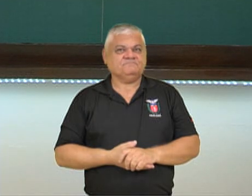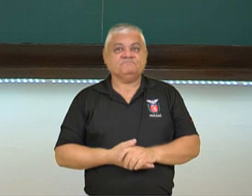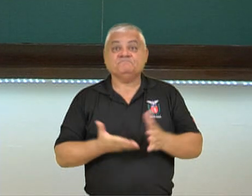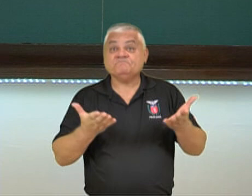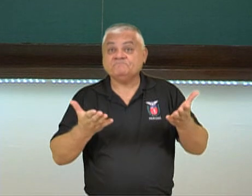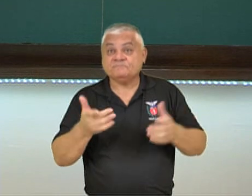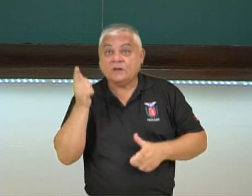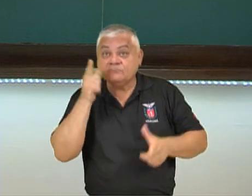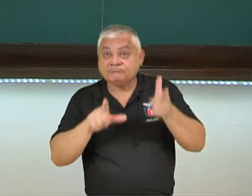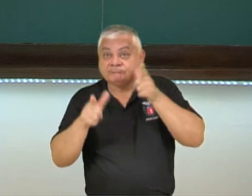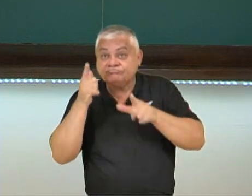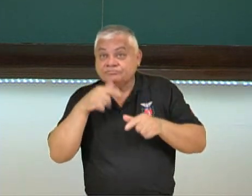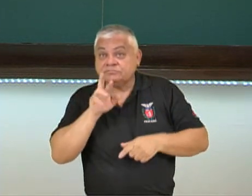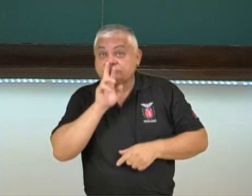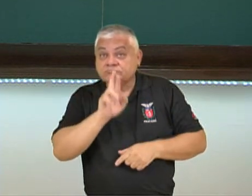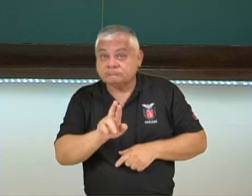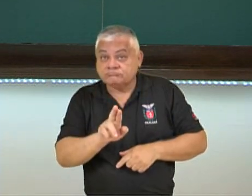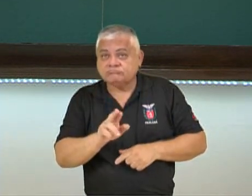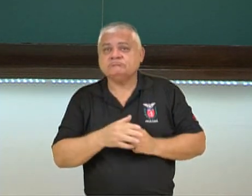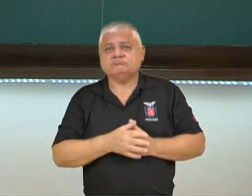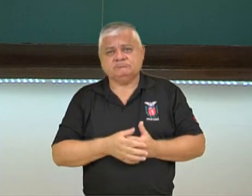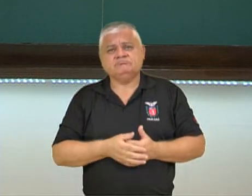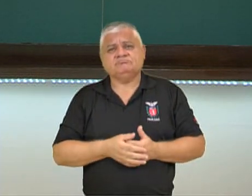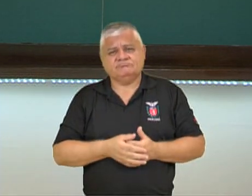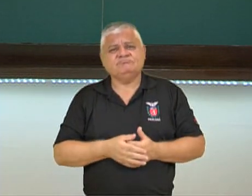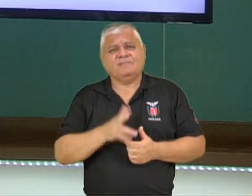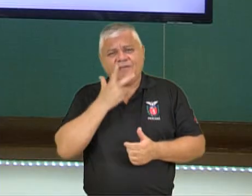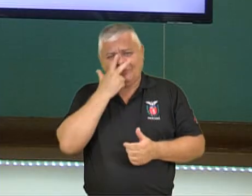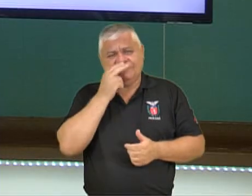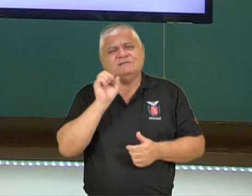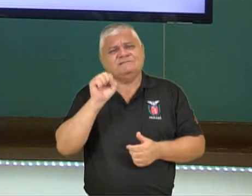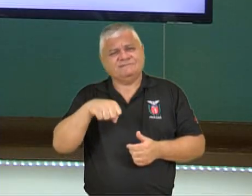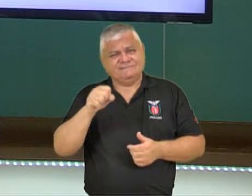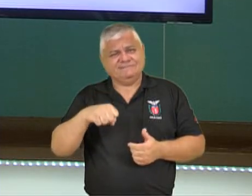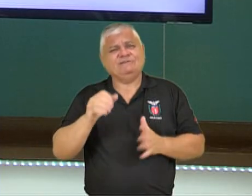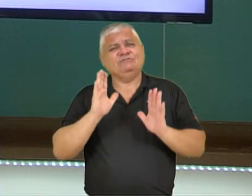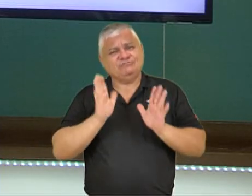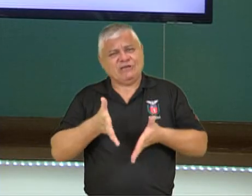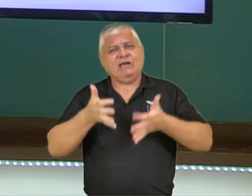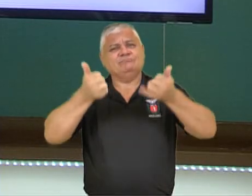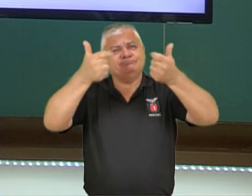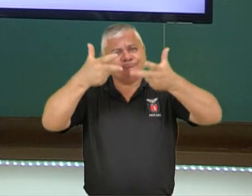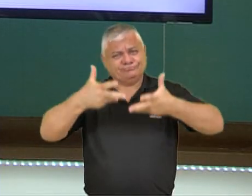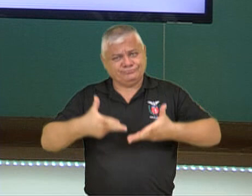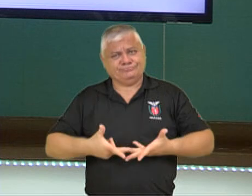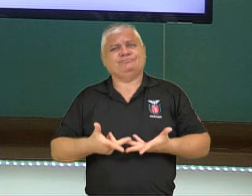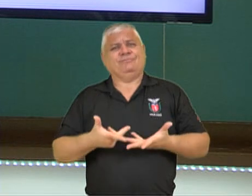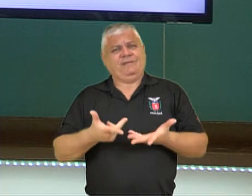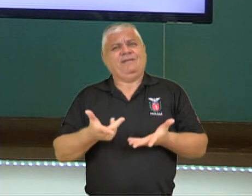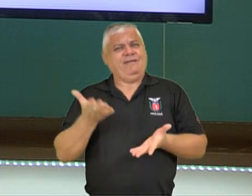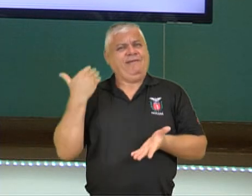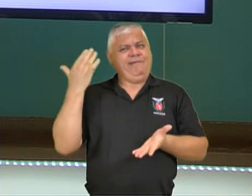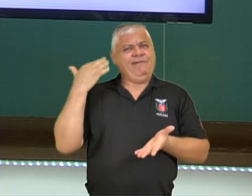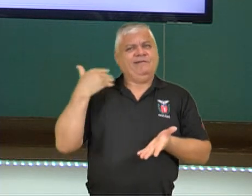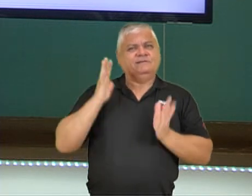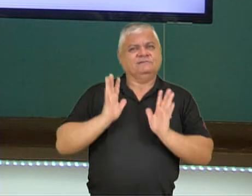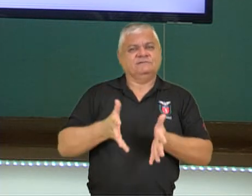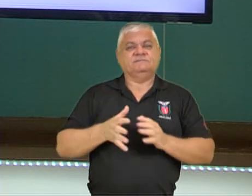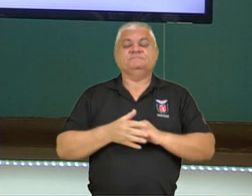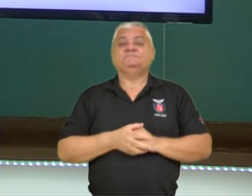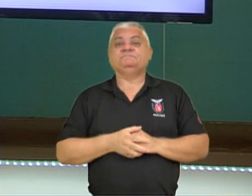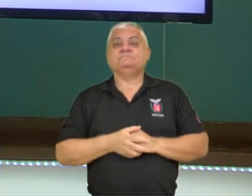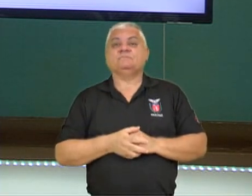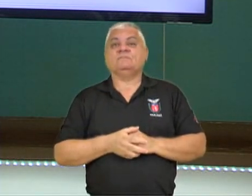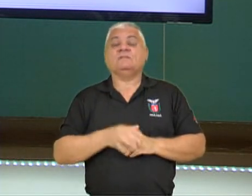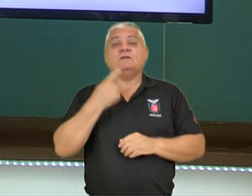E aí, meus queridos, conseguiram resolver? Cara, tenho certeza que sim, porque a gente já deu essa resposta no momento anterior, né?